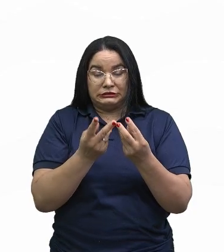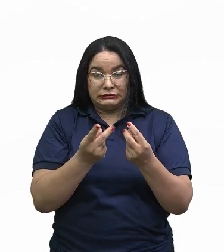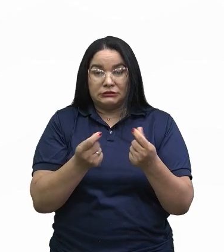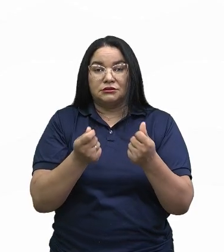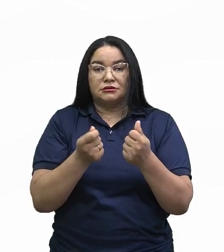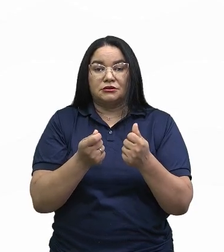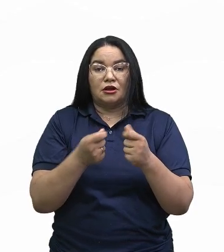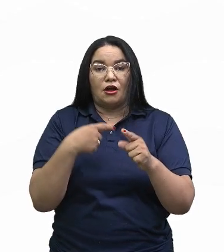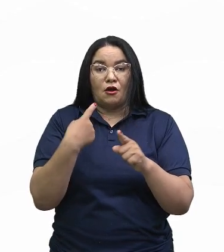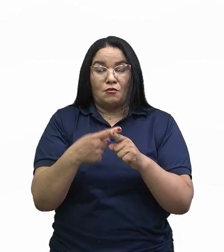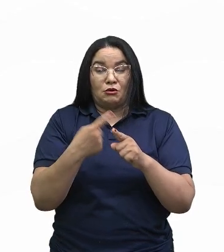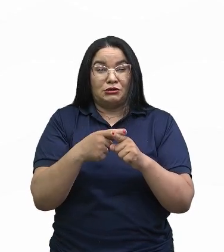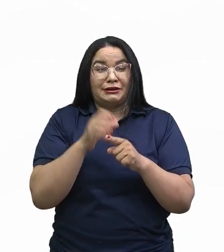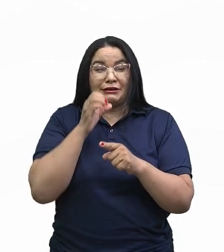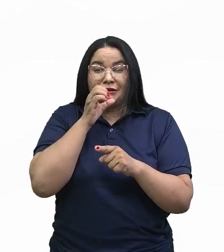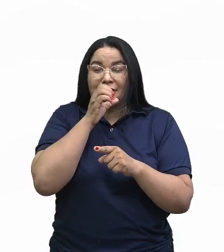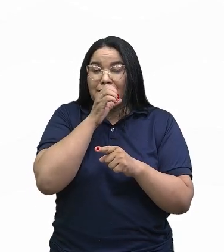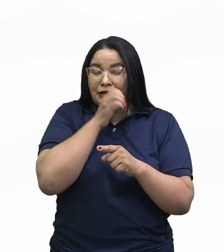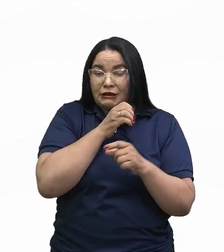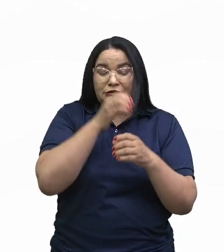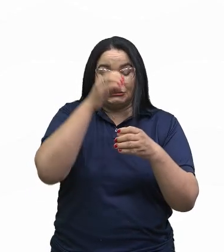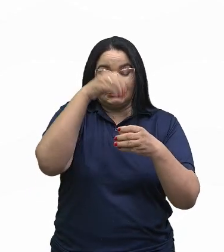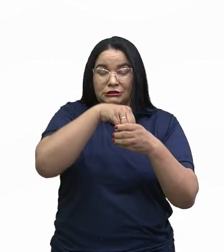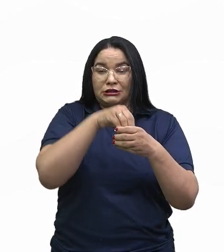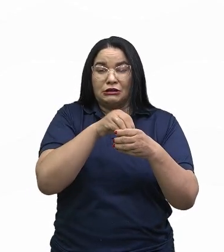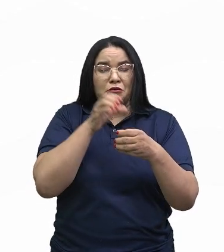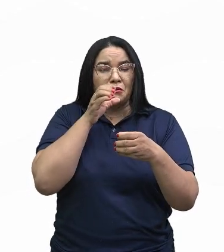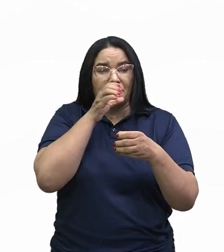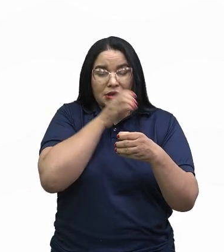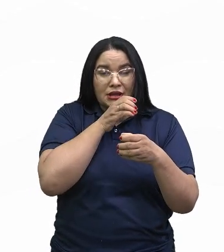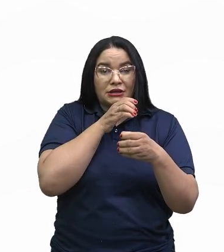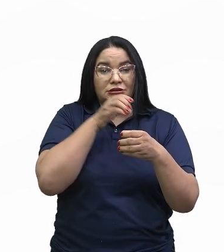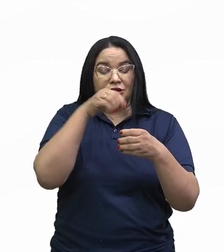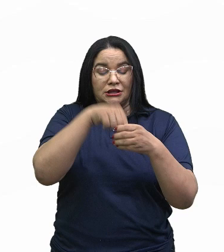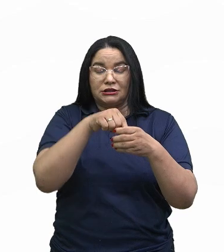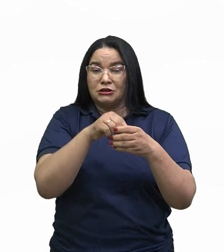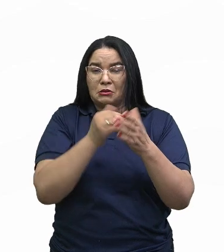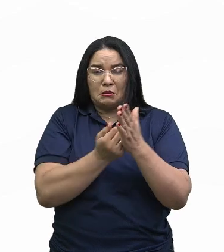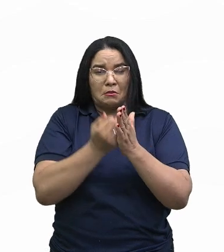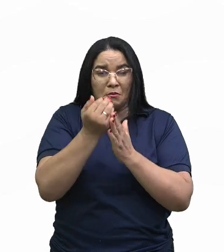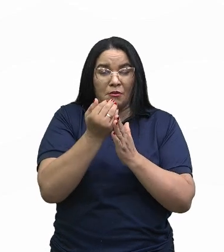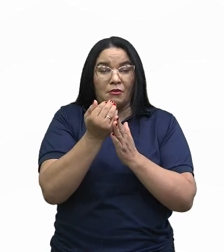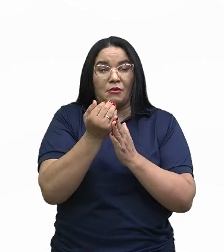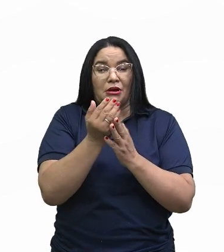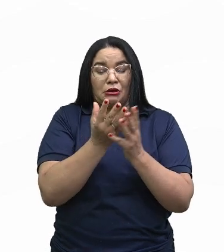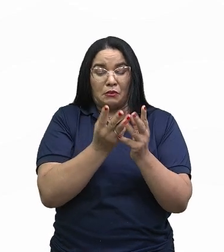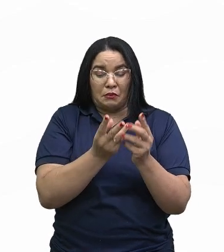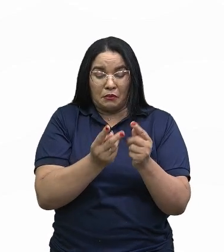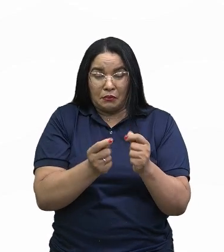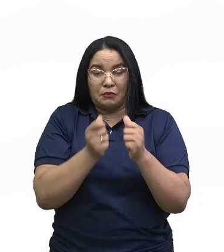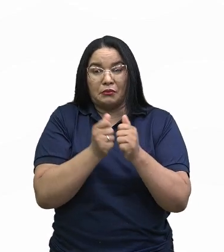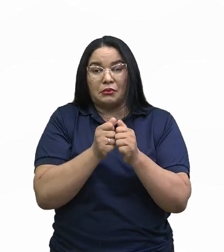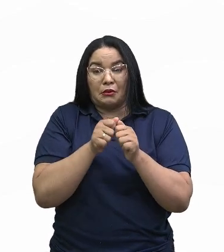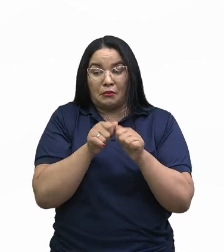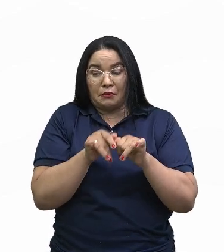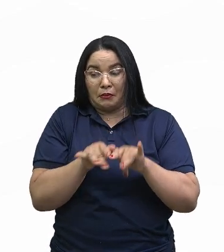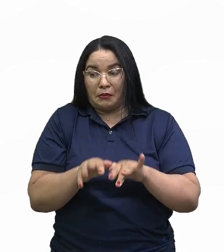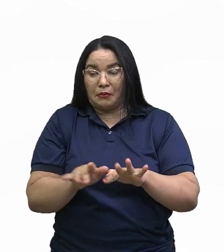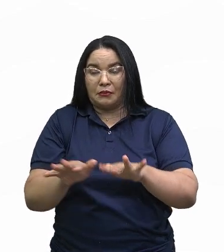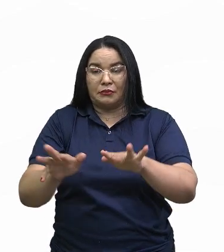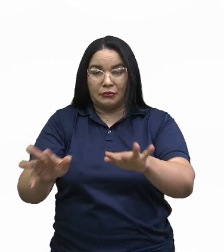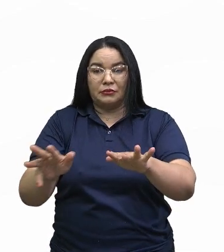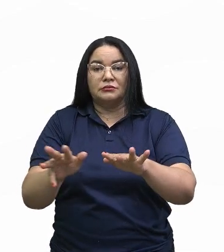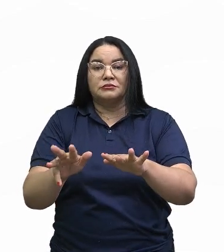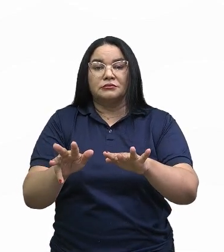por causa da quantidade de calor que nós tivemos ali. E aí nós tivemos o vazamento dessa radiação que contaminou